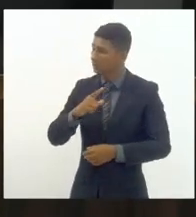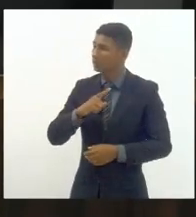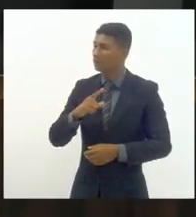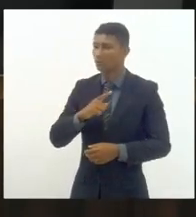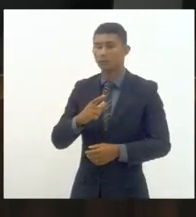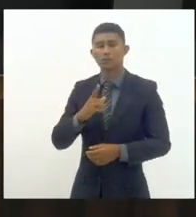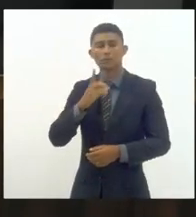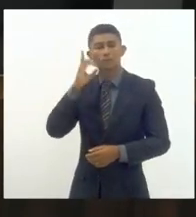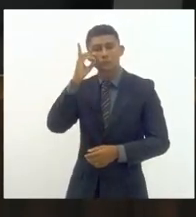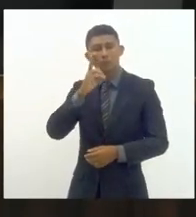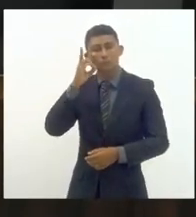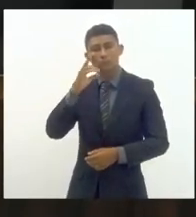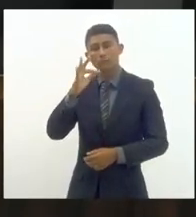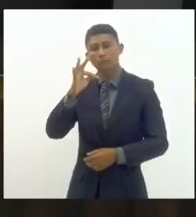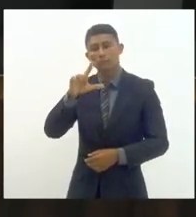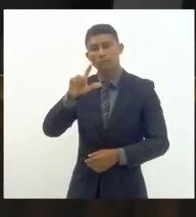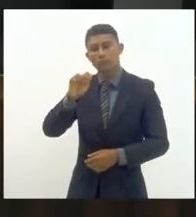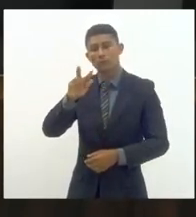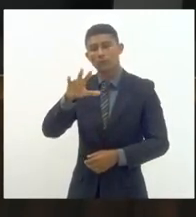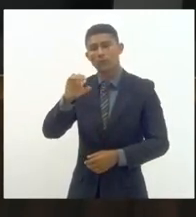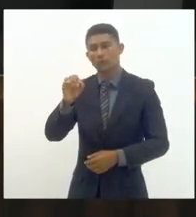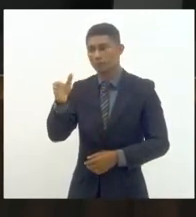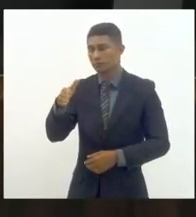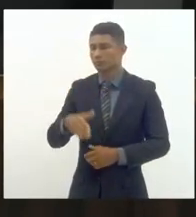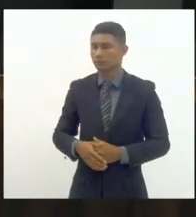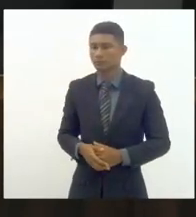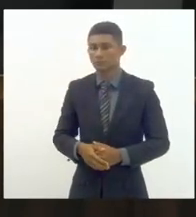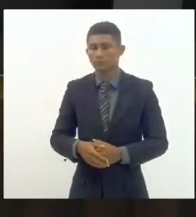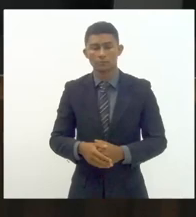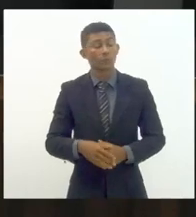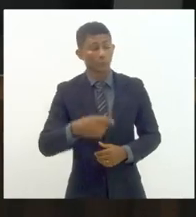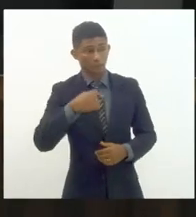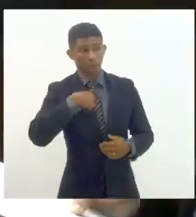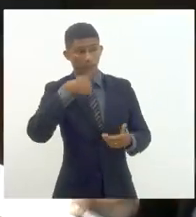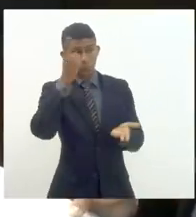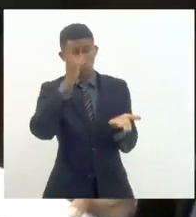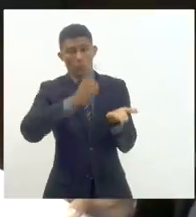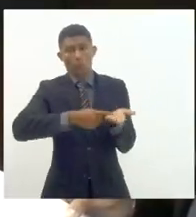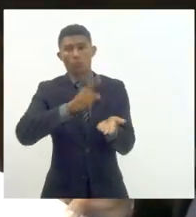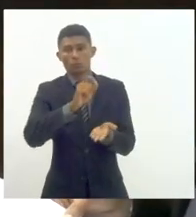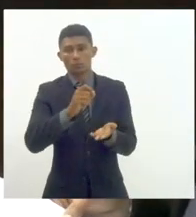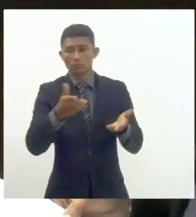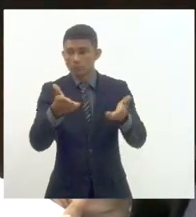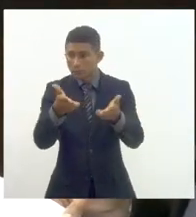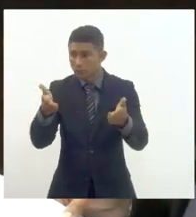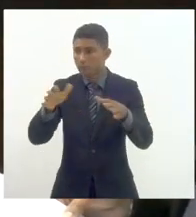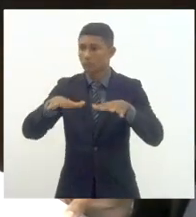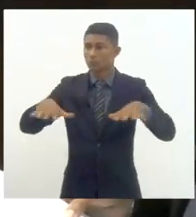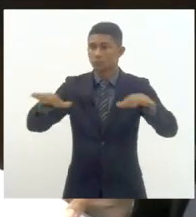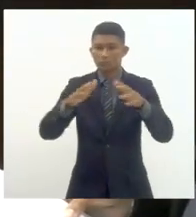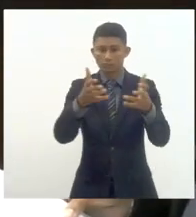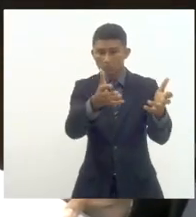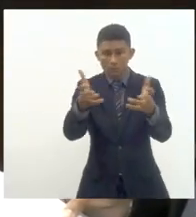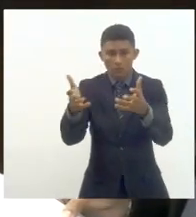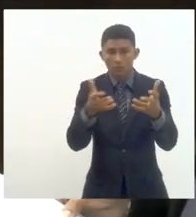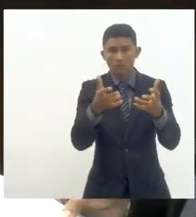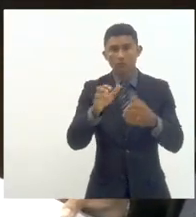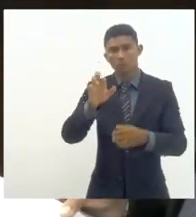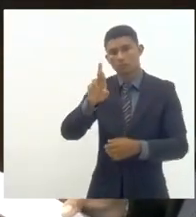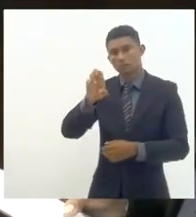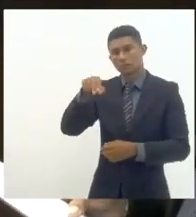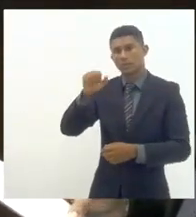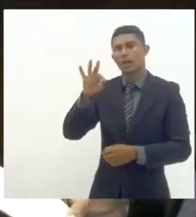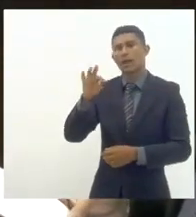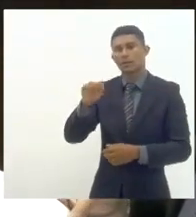Flávio Serafini. Presidente, podia fazer um acordo? Acho que é todo mundo que quiser, o deputado Renata Souza, que tem também lutado por